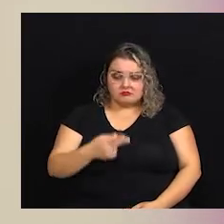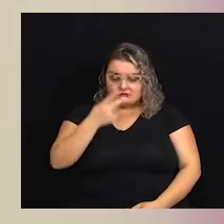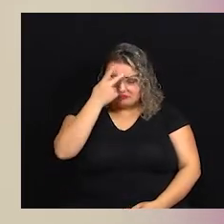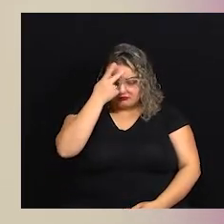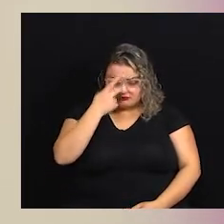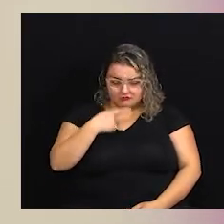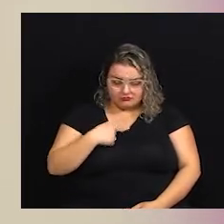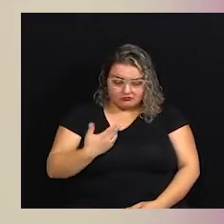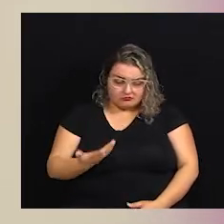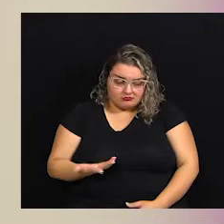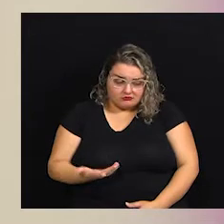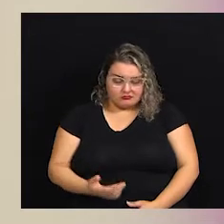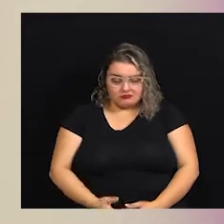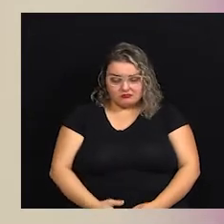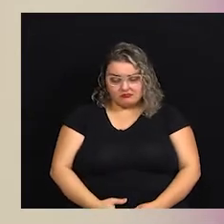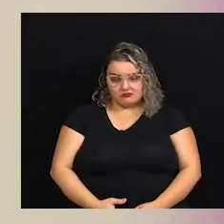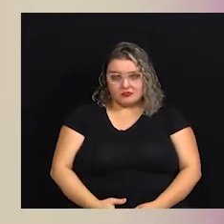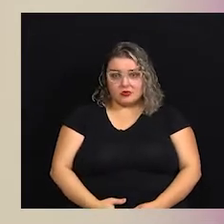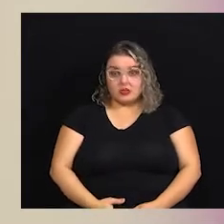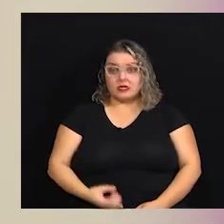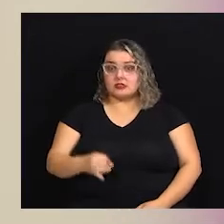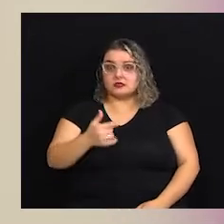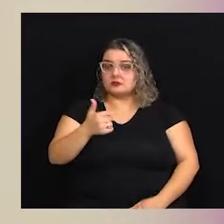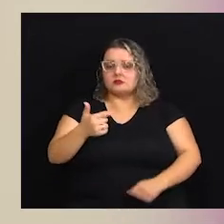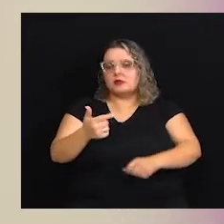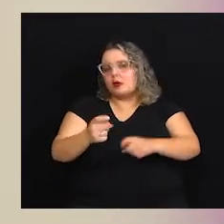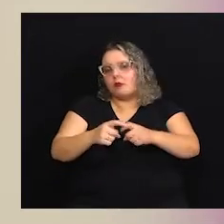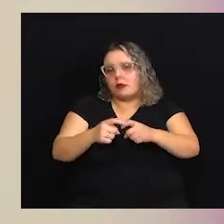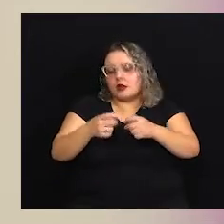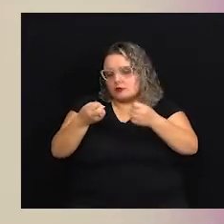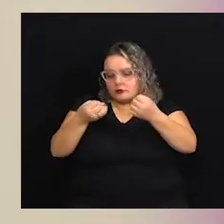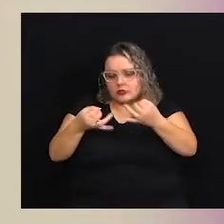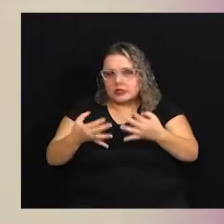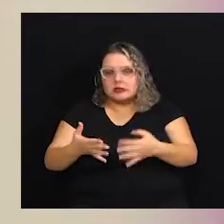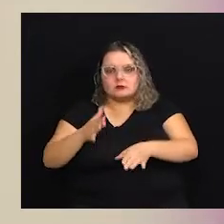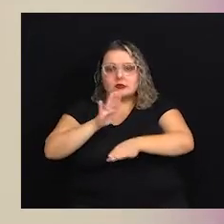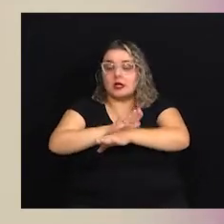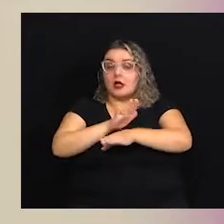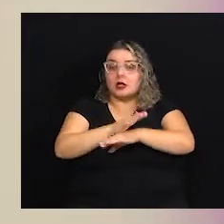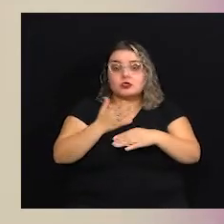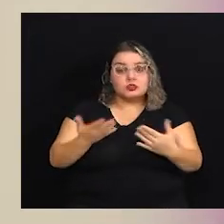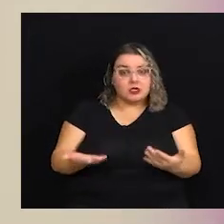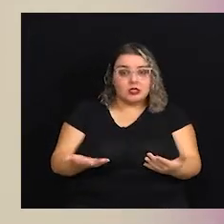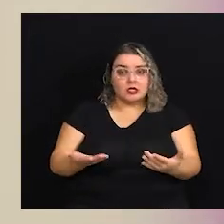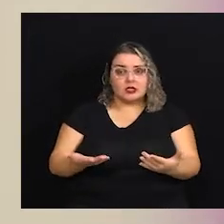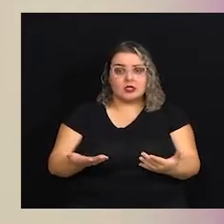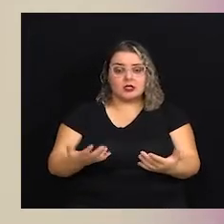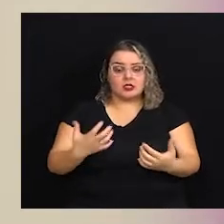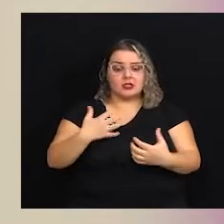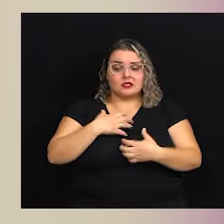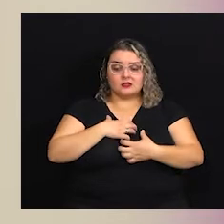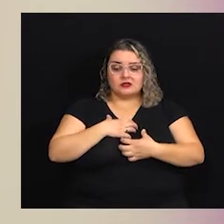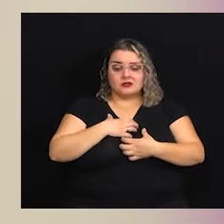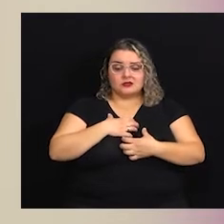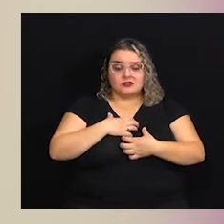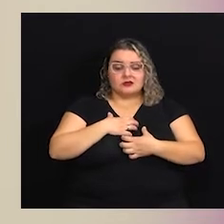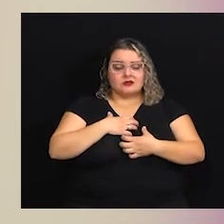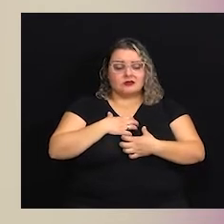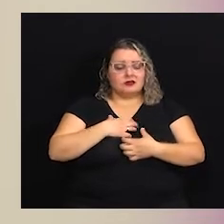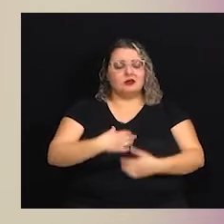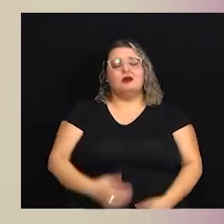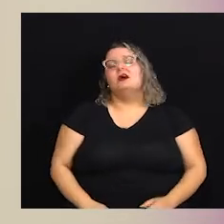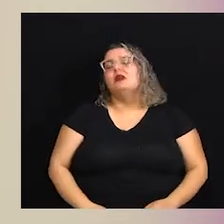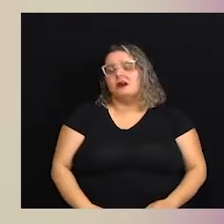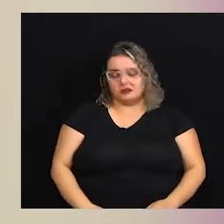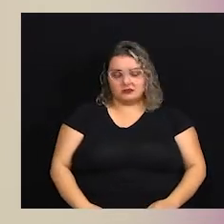eu, e se ela não tem, o que nós já falamos, um médico para falar e ajudá-la, ela se sente sem chão.